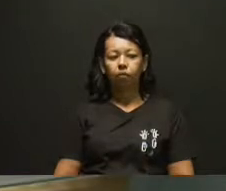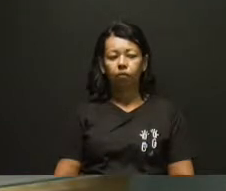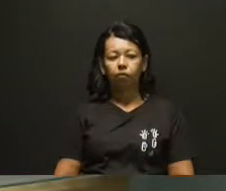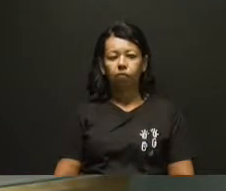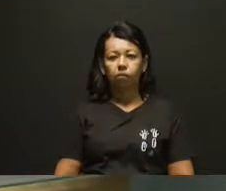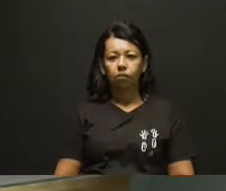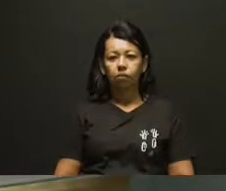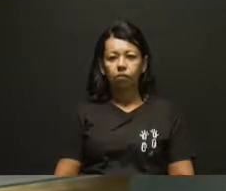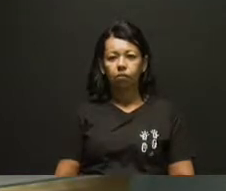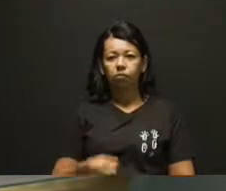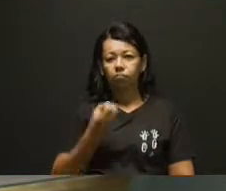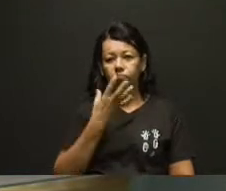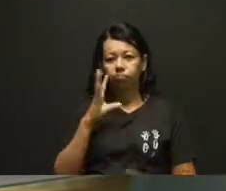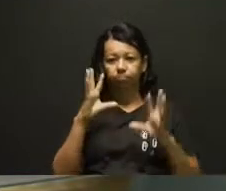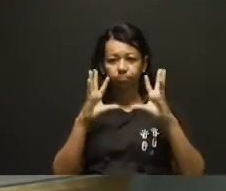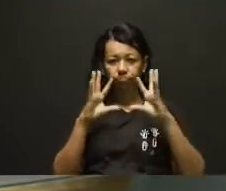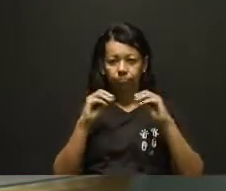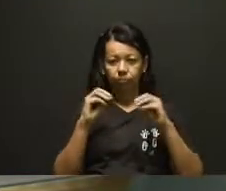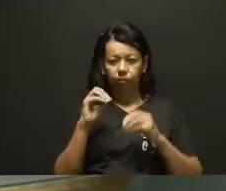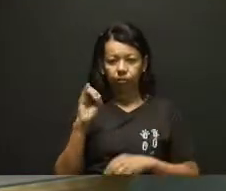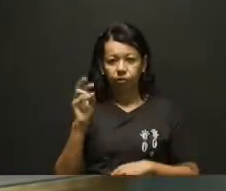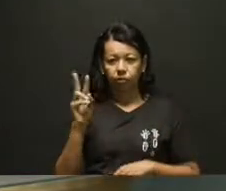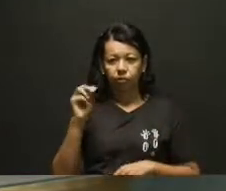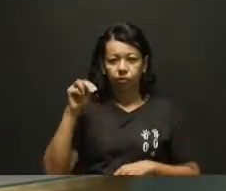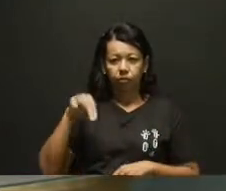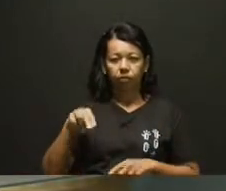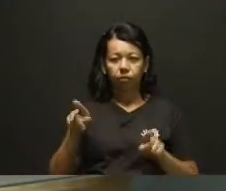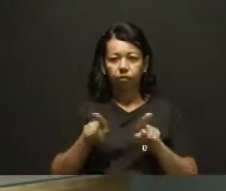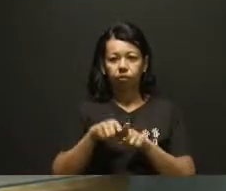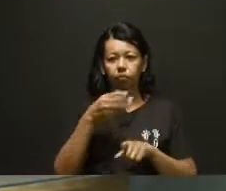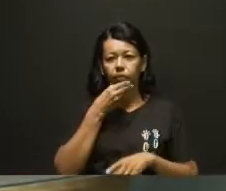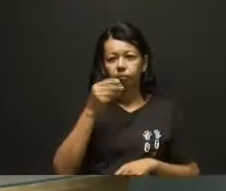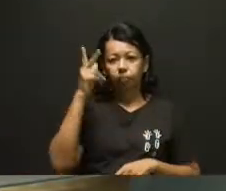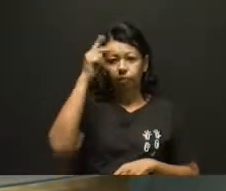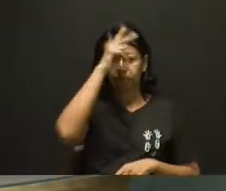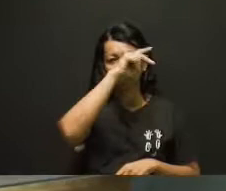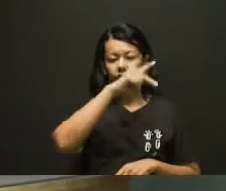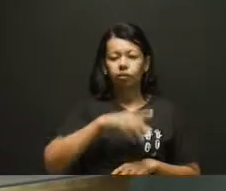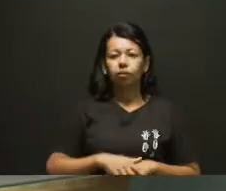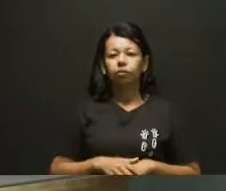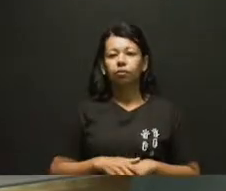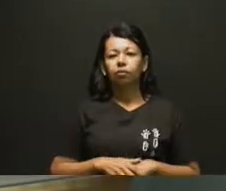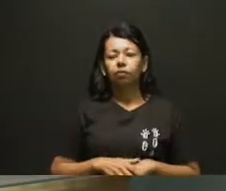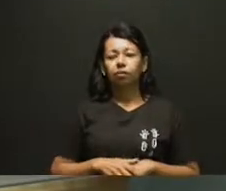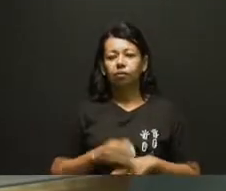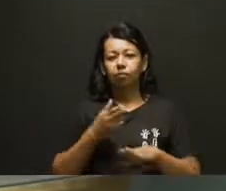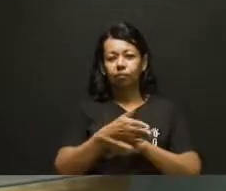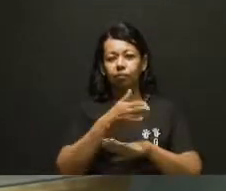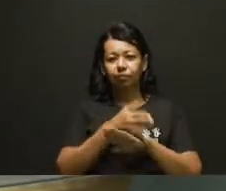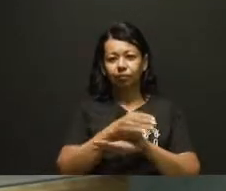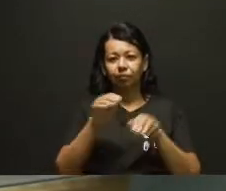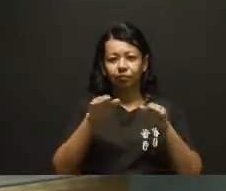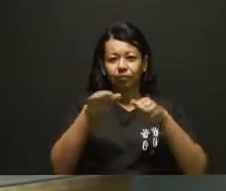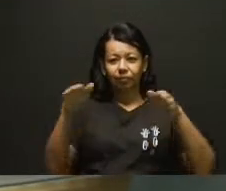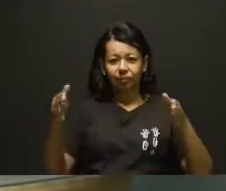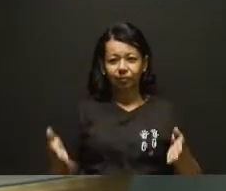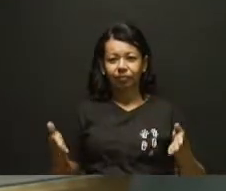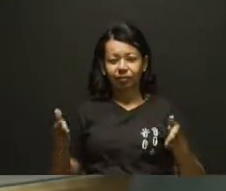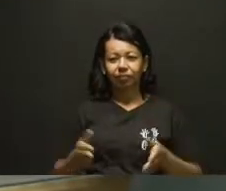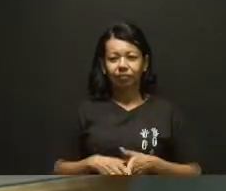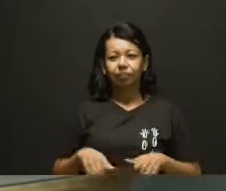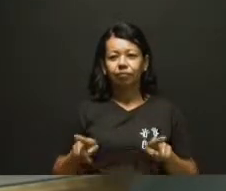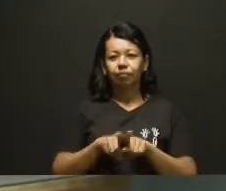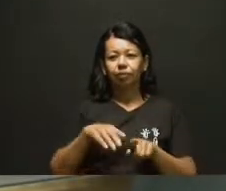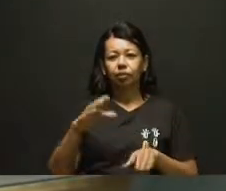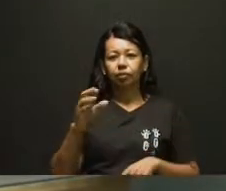bona de van boa noite prefeito de mário boa noite os demais membros da mesa boa noite a autora